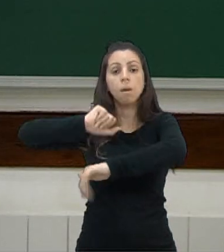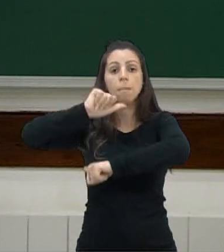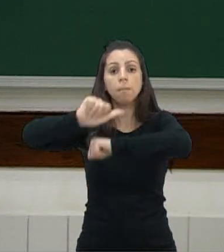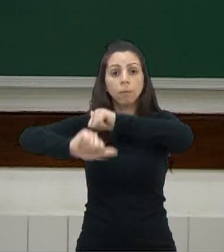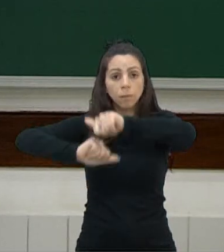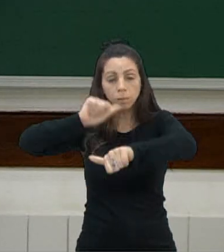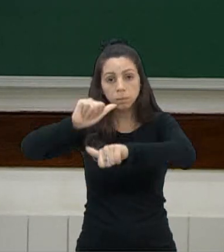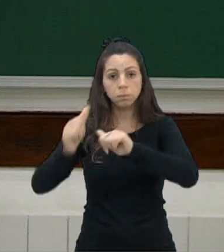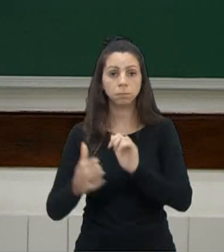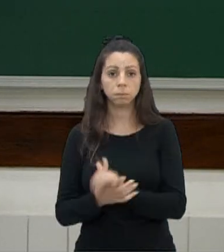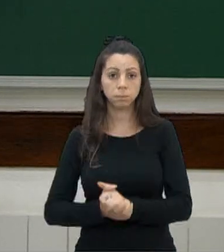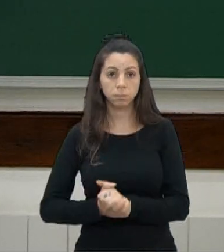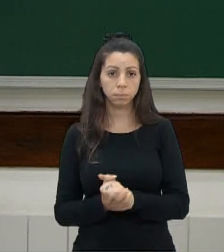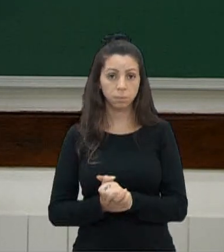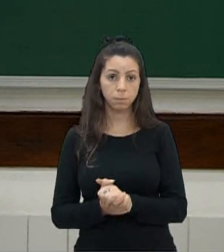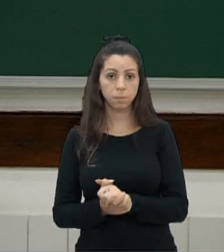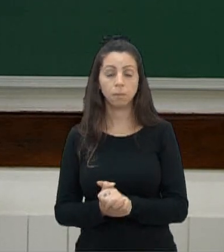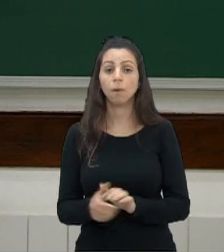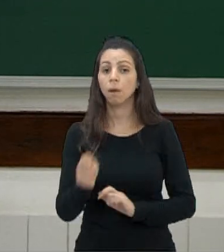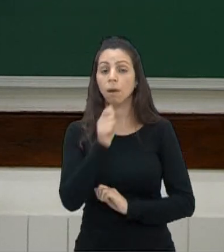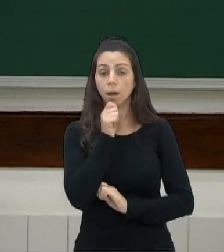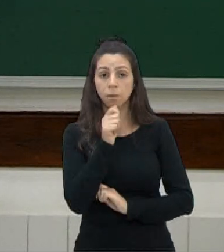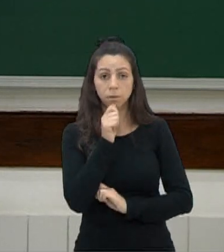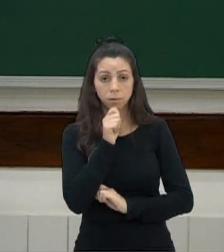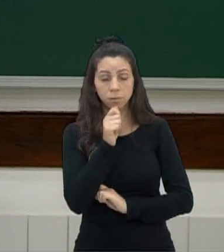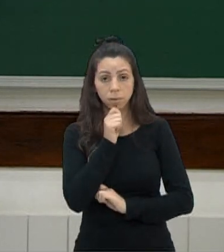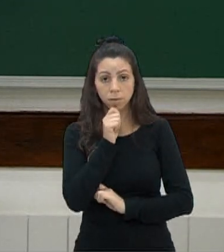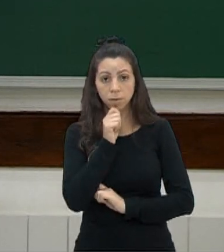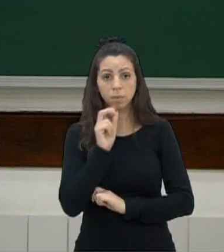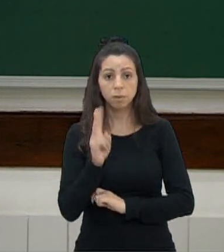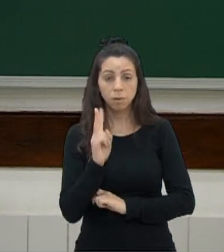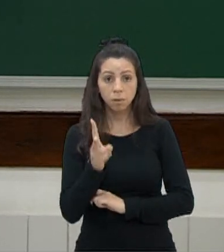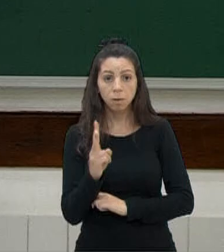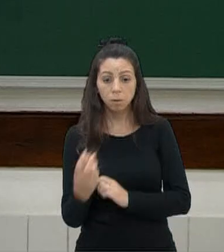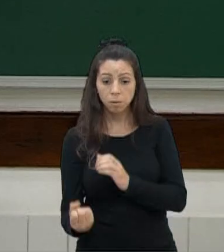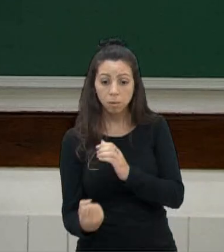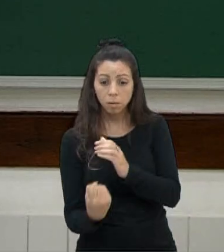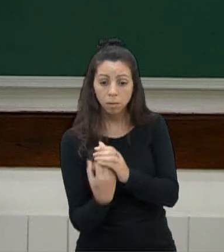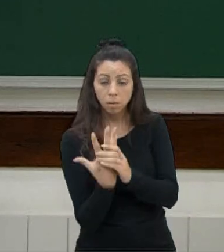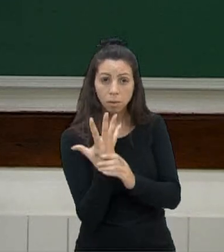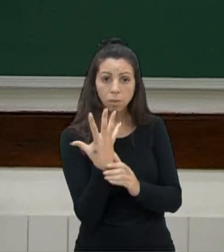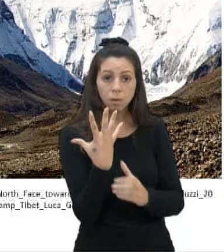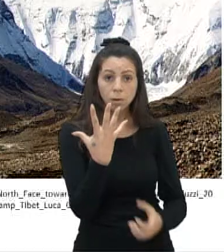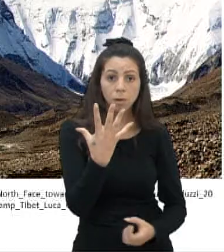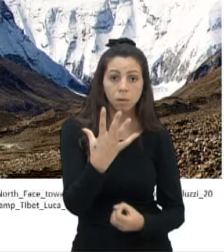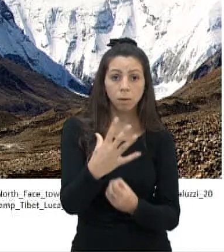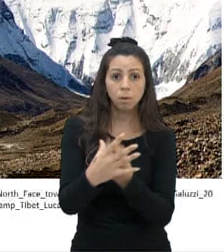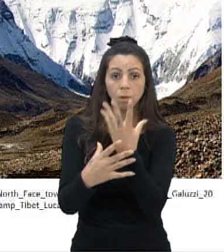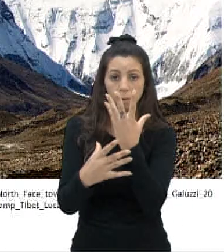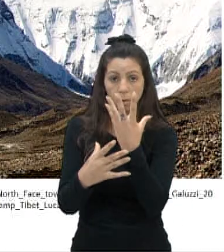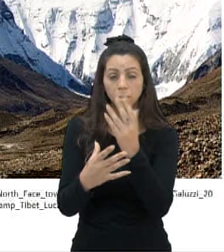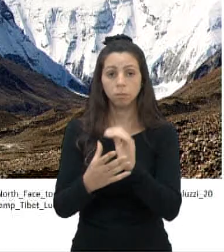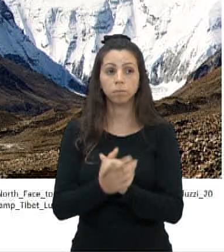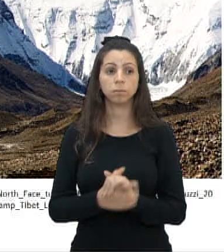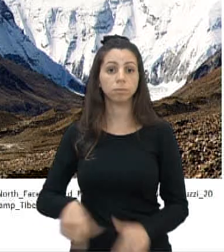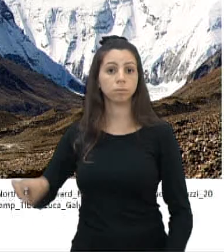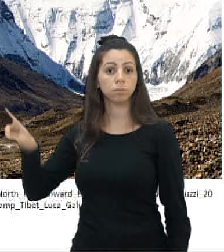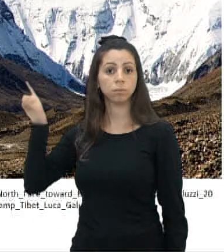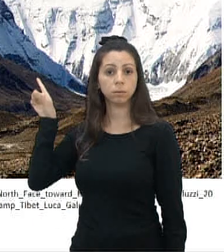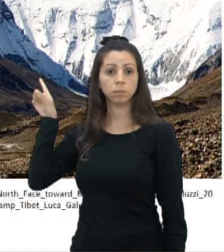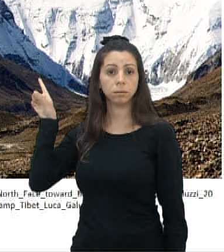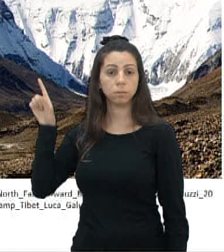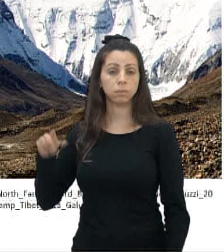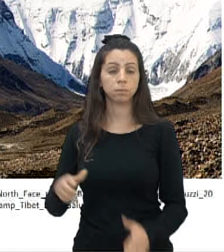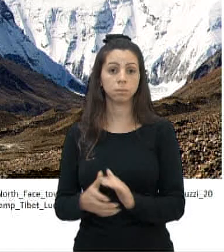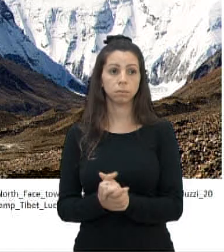geológicas, essas formas de relevo ainda estejam se formando. E aqui na tela, você está vendo